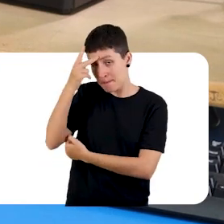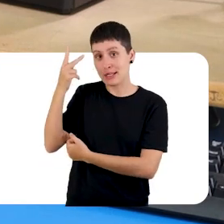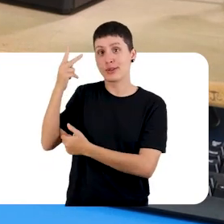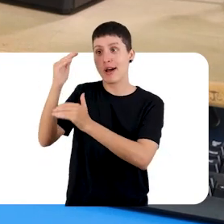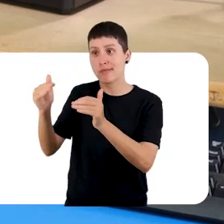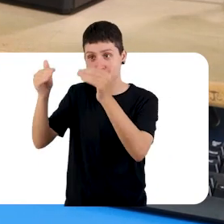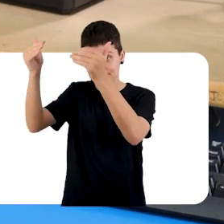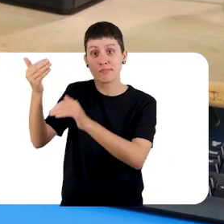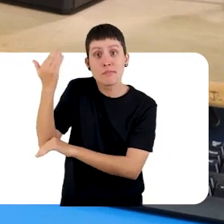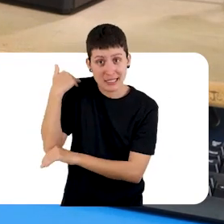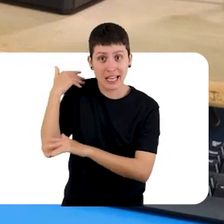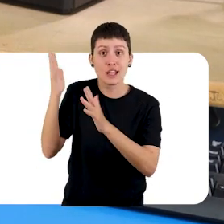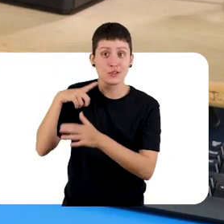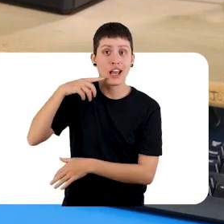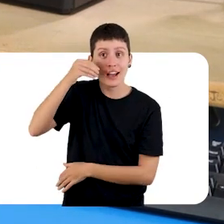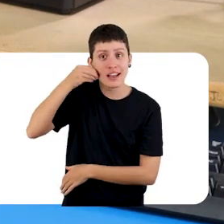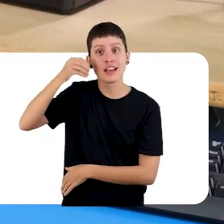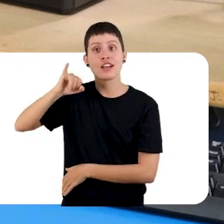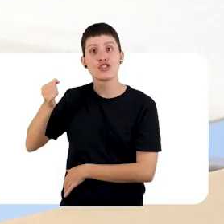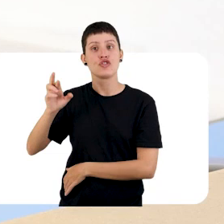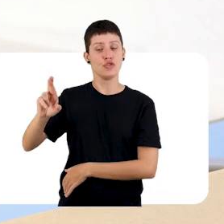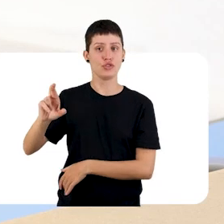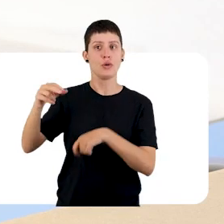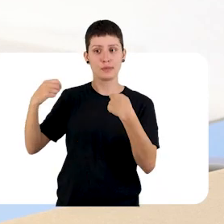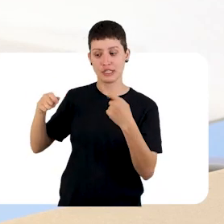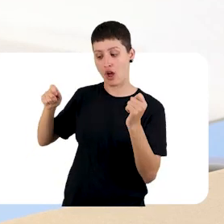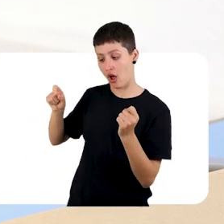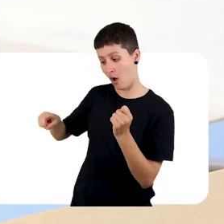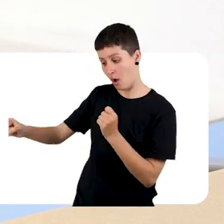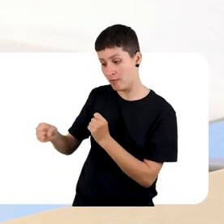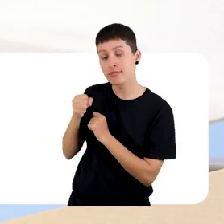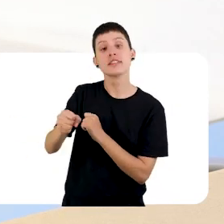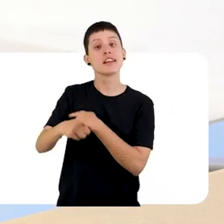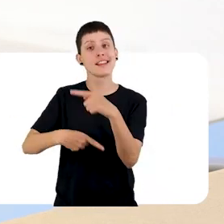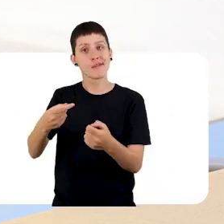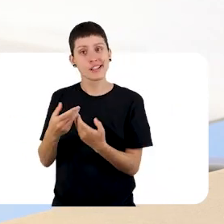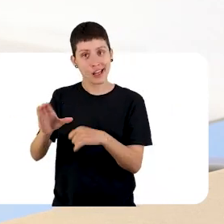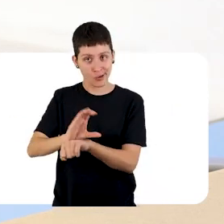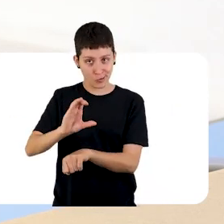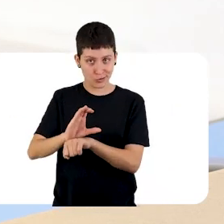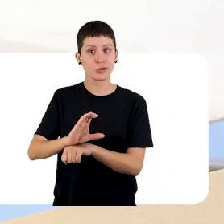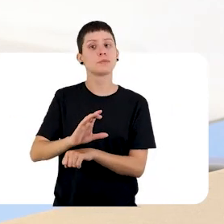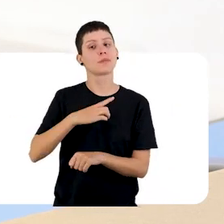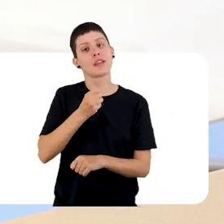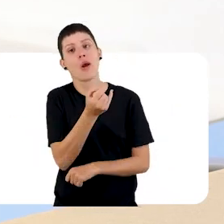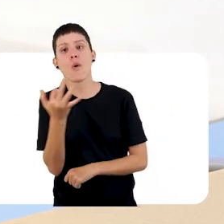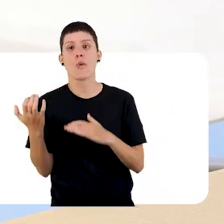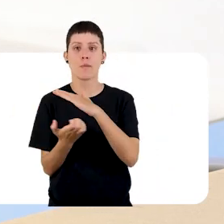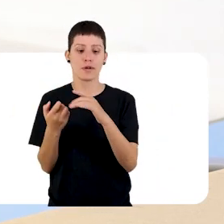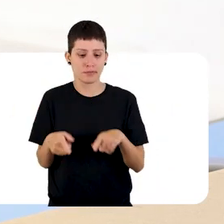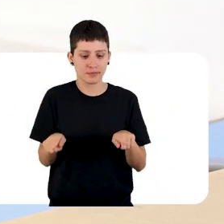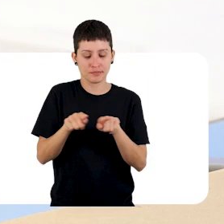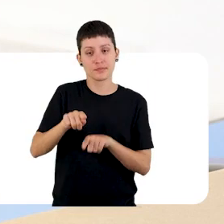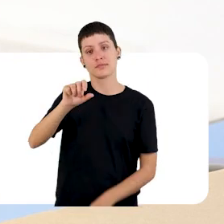júnior. Sim. Né? Então, abrir o olho para que elas possam formar essas pessoas. Hoje nós temos alguns parceiros,